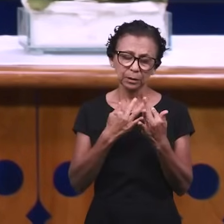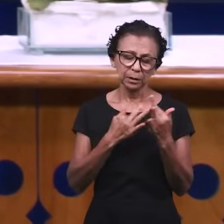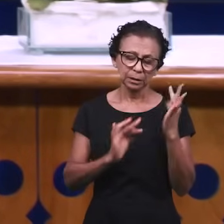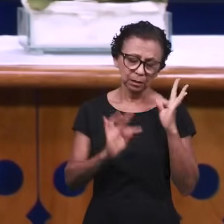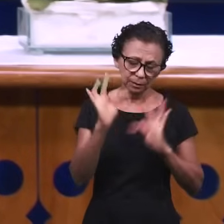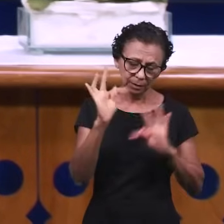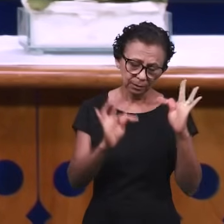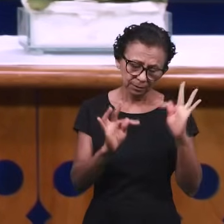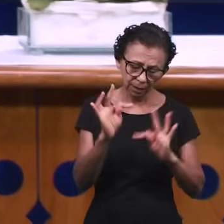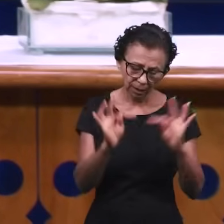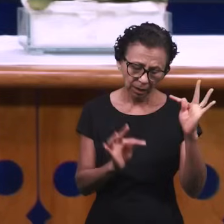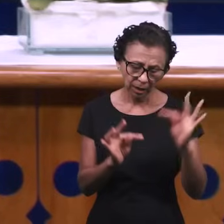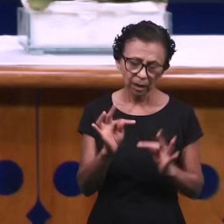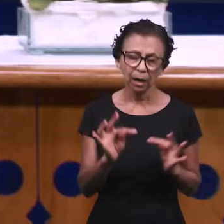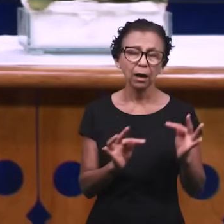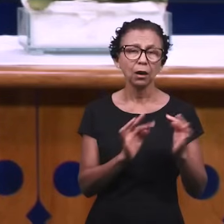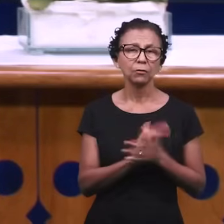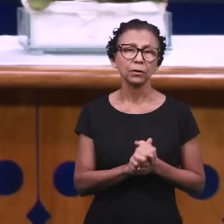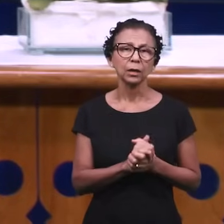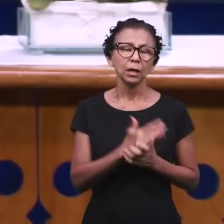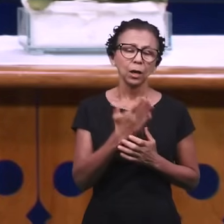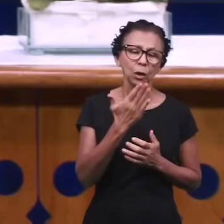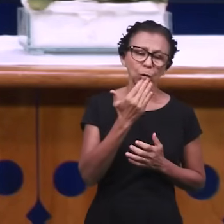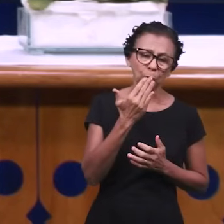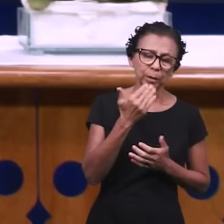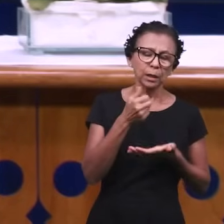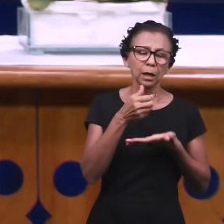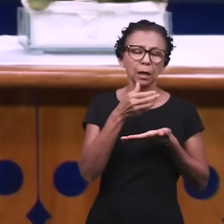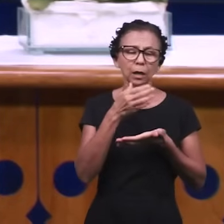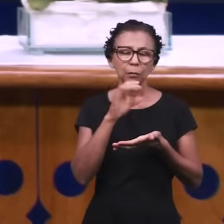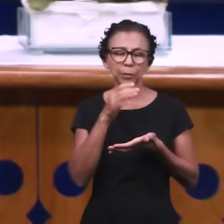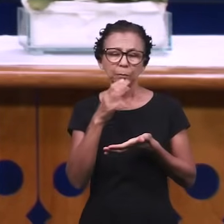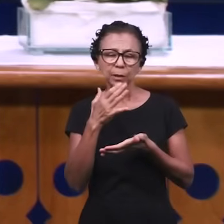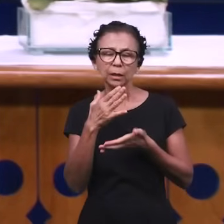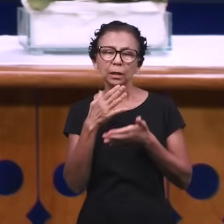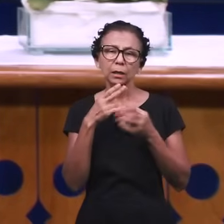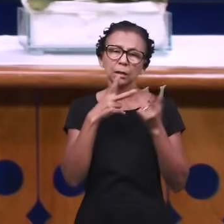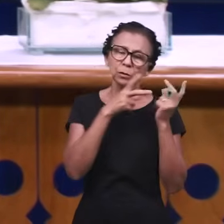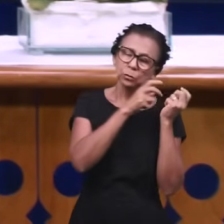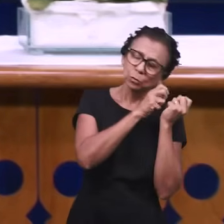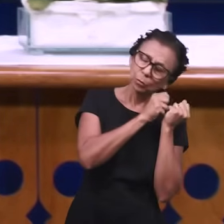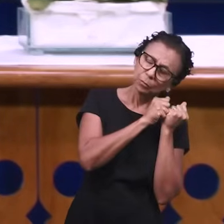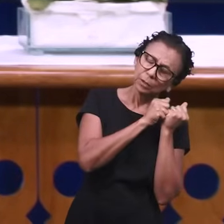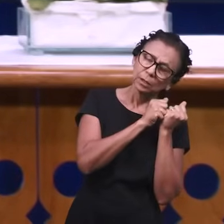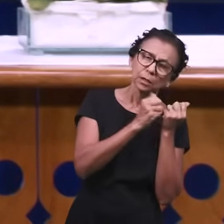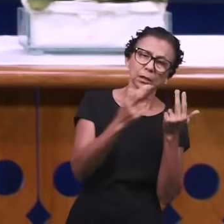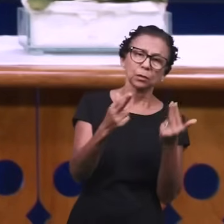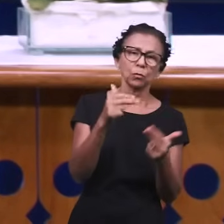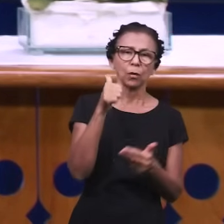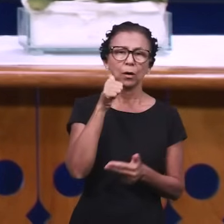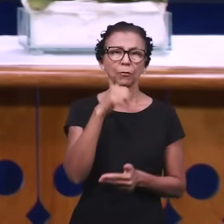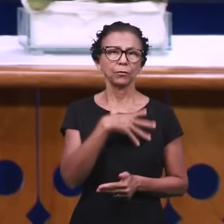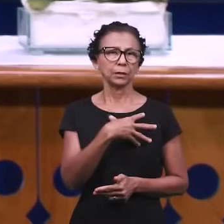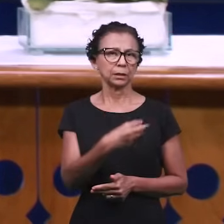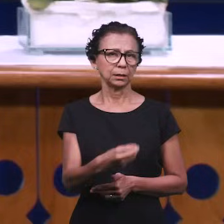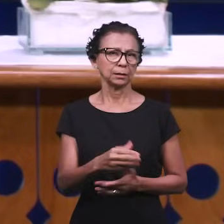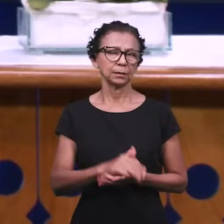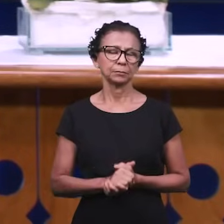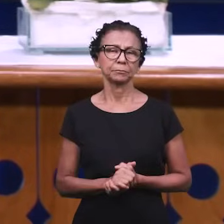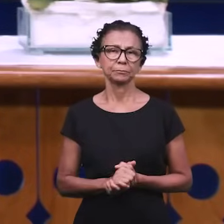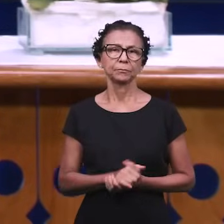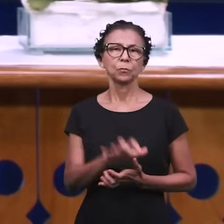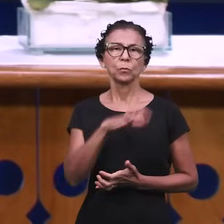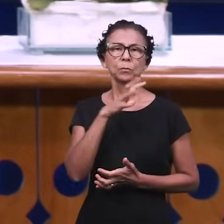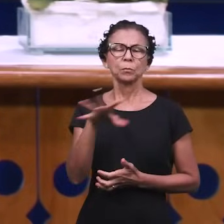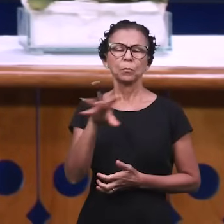filhos igualmente. Do seu bocado comia, do seu copo bebia, dormia em seu regaço e a tinha como filha. Era um animal